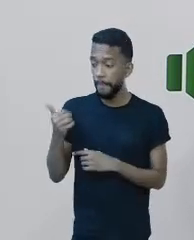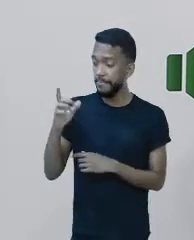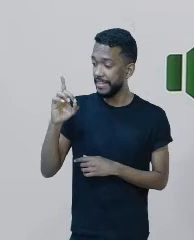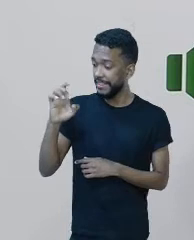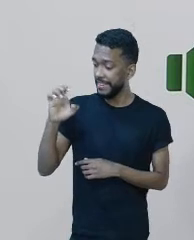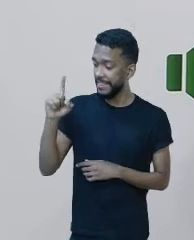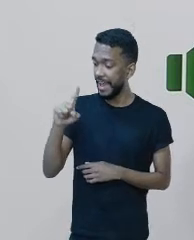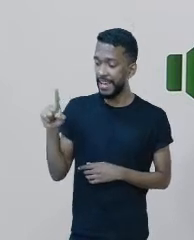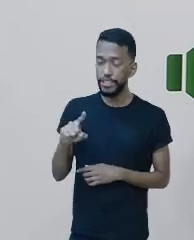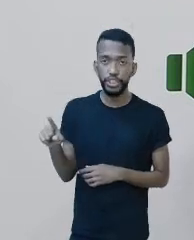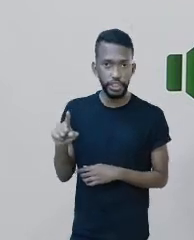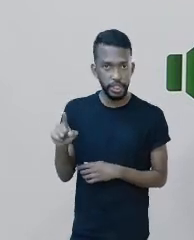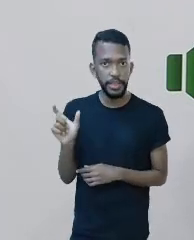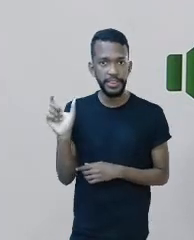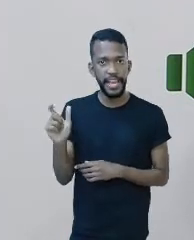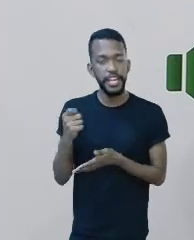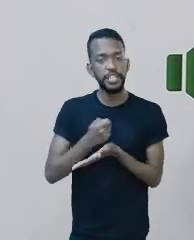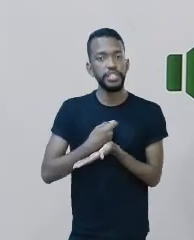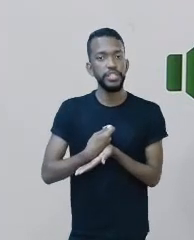10, apesar de estar